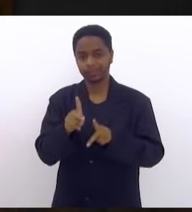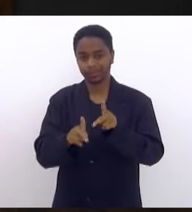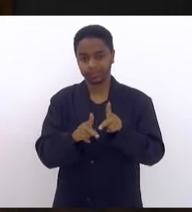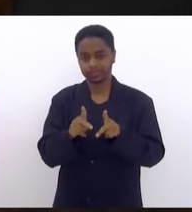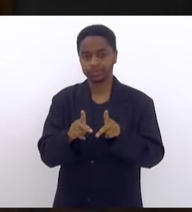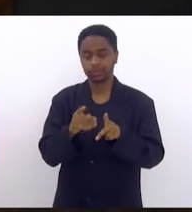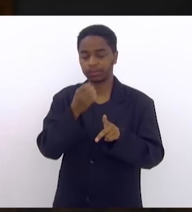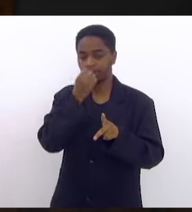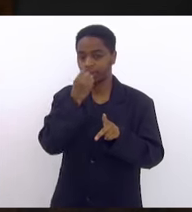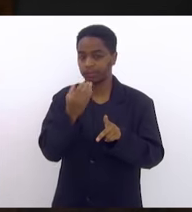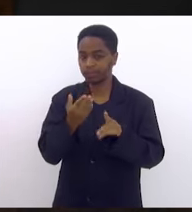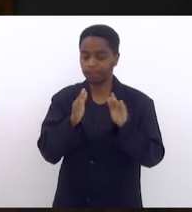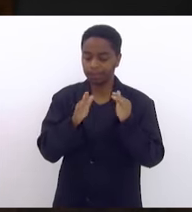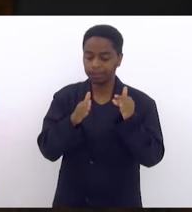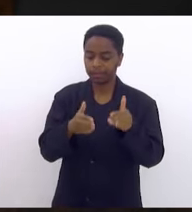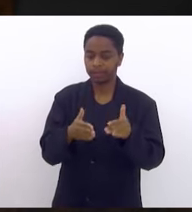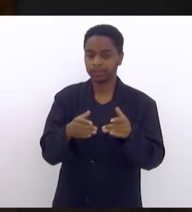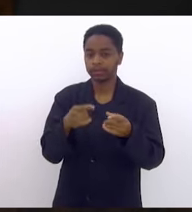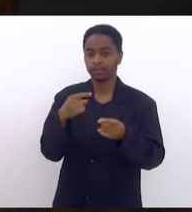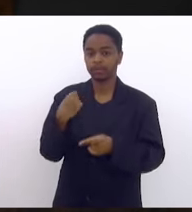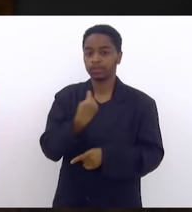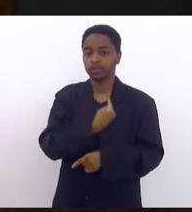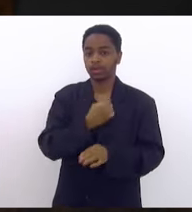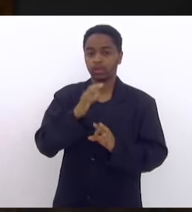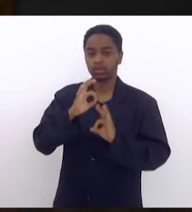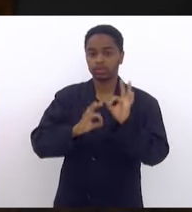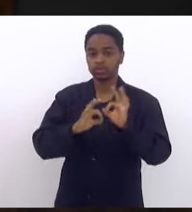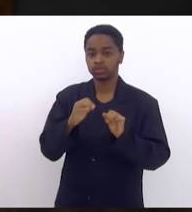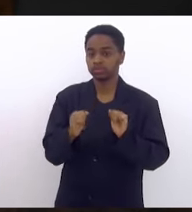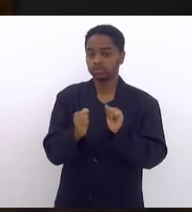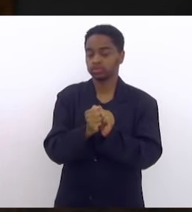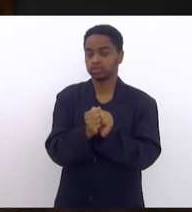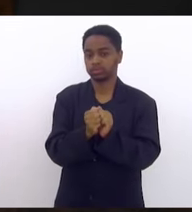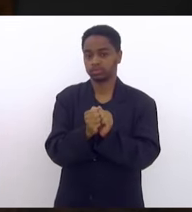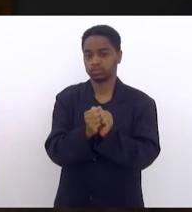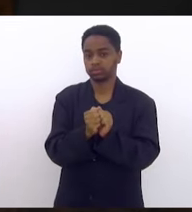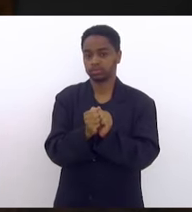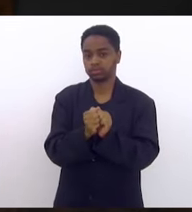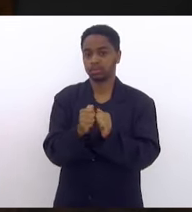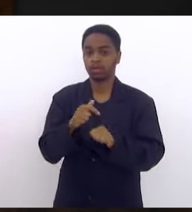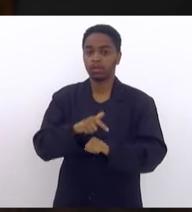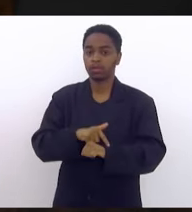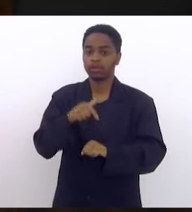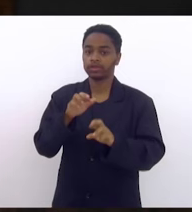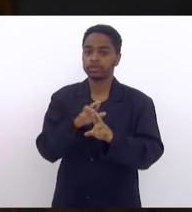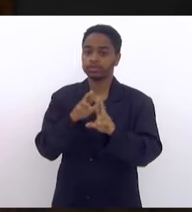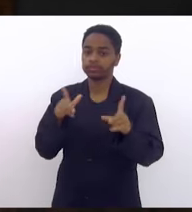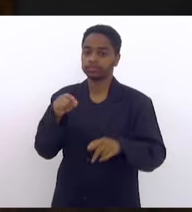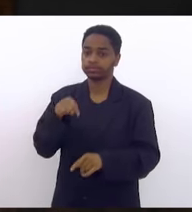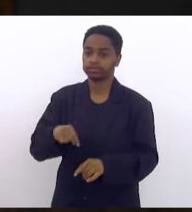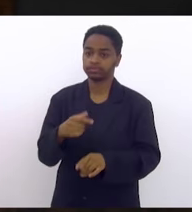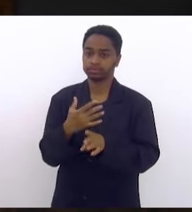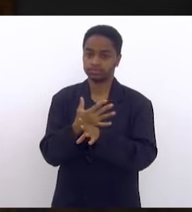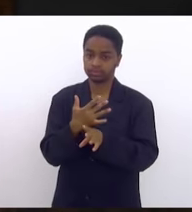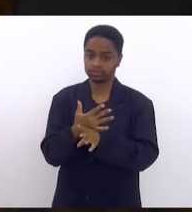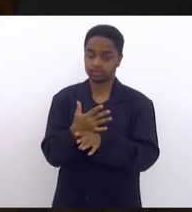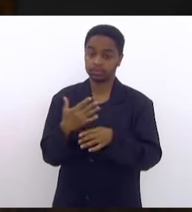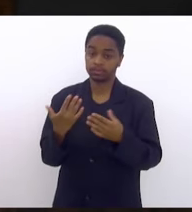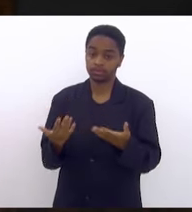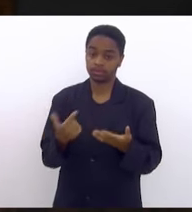bem maior que a gente construir juntos um momento diferente para a nossa cidade. E eu